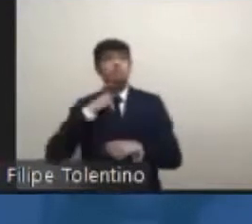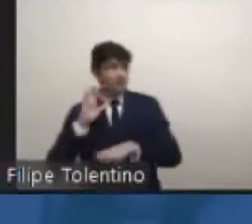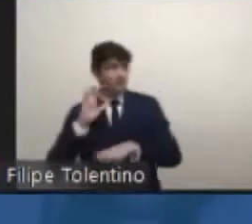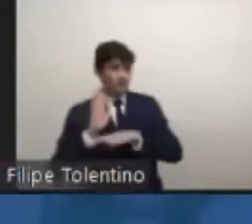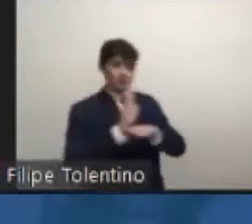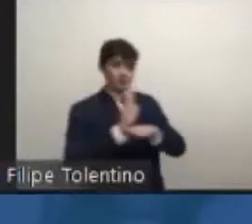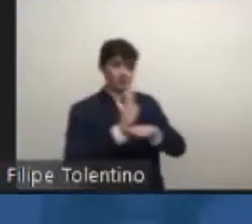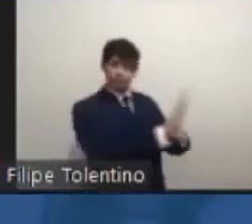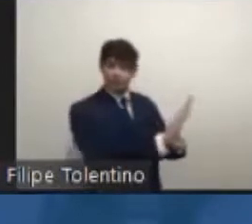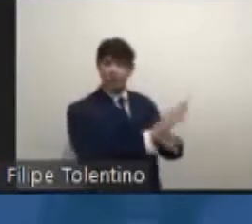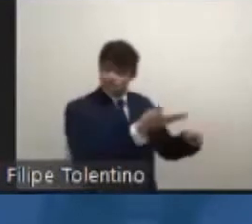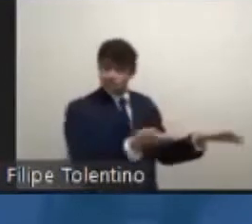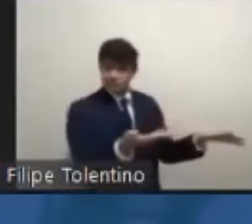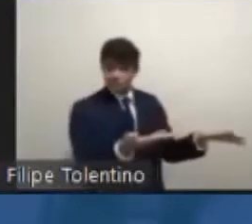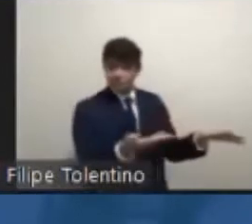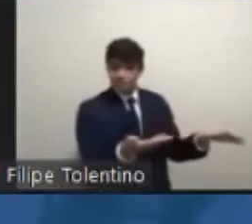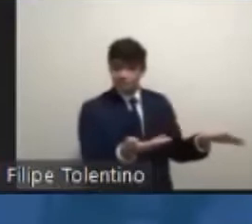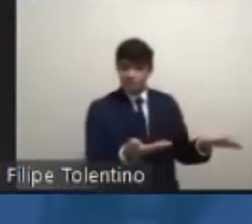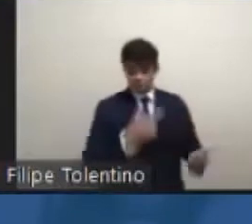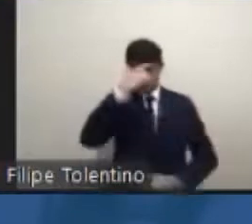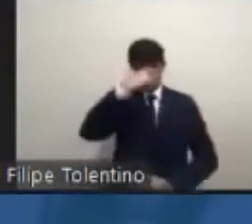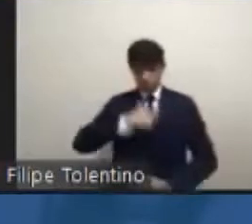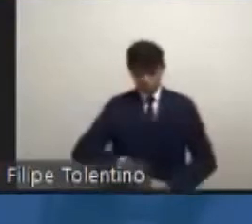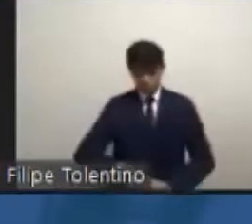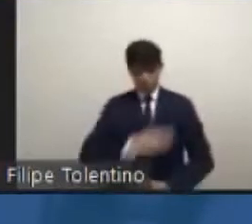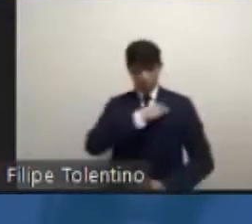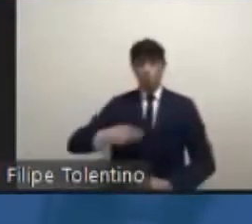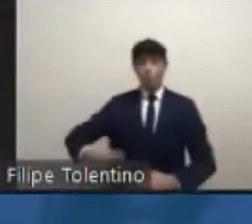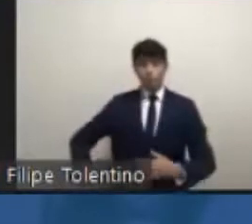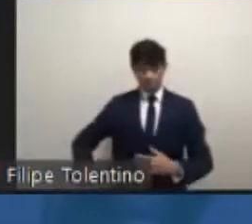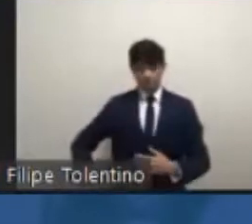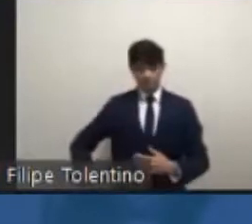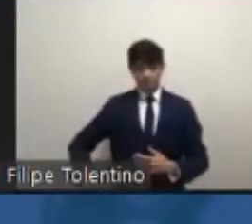crime de omissão de socorro só é caracterizado